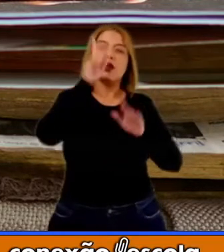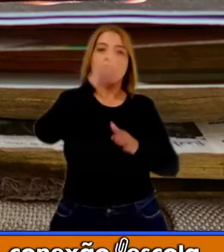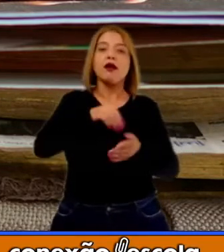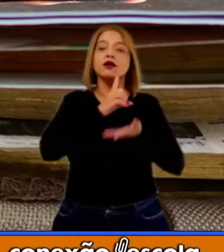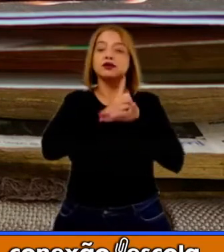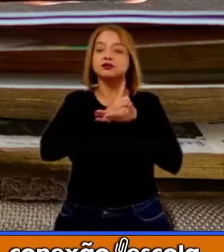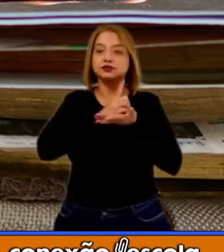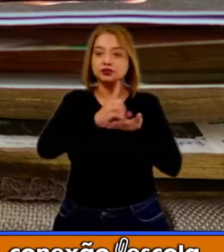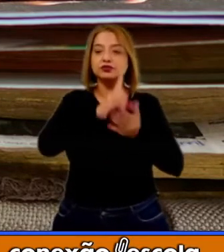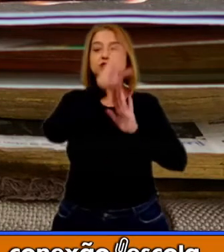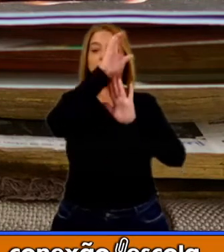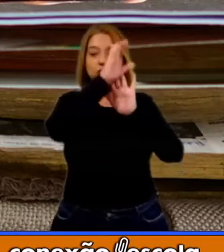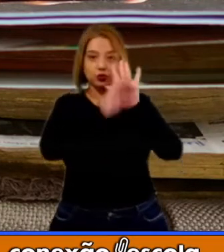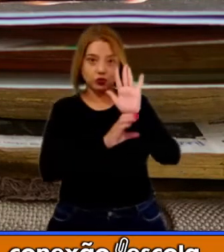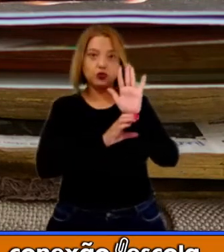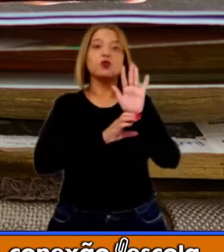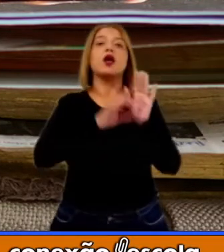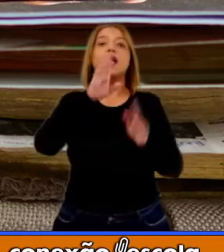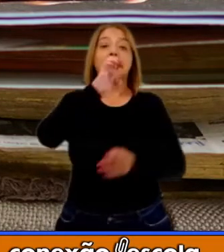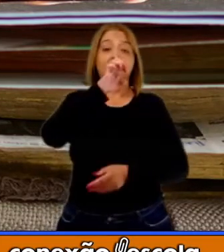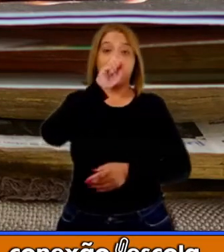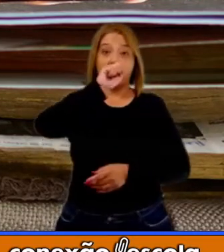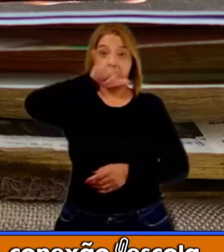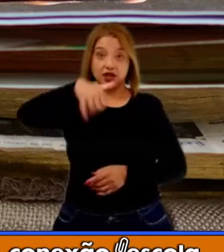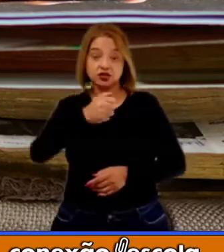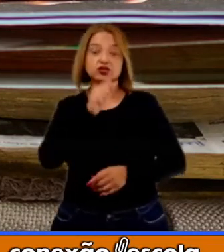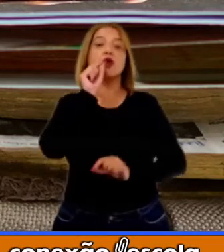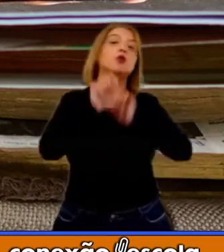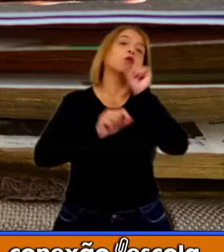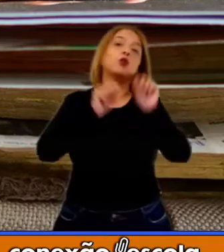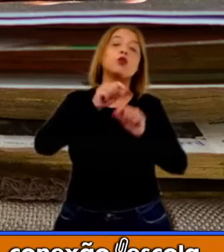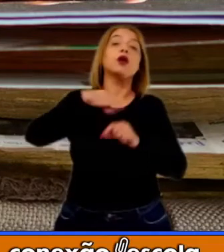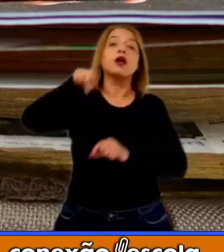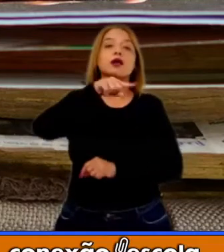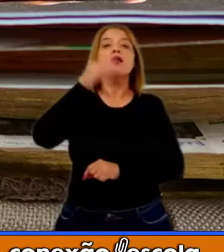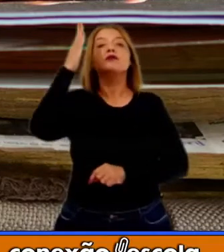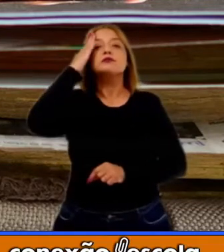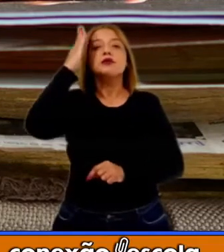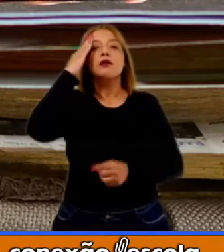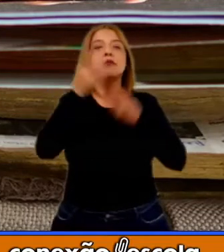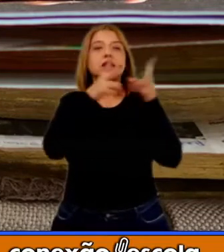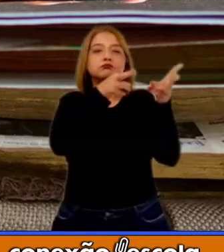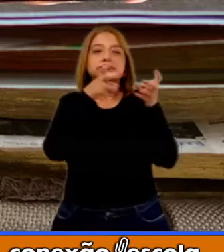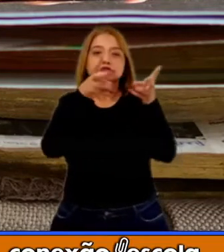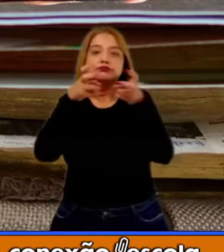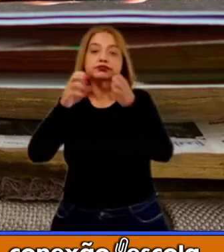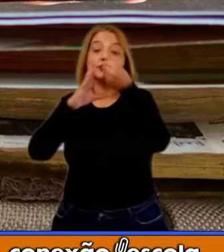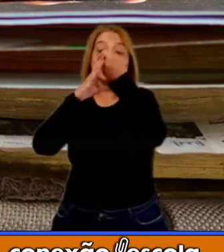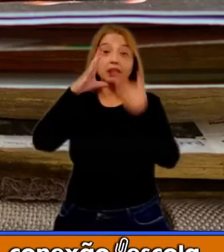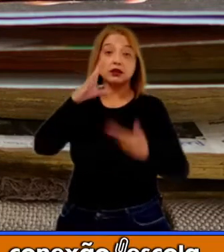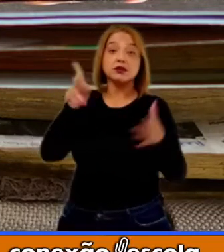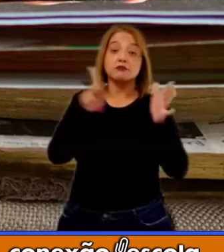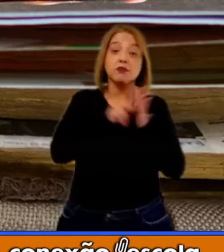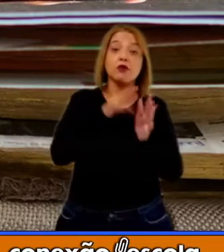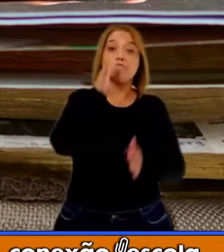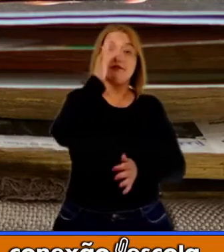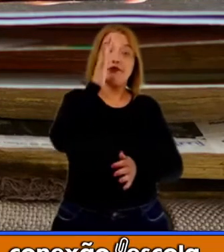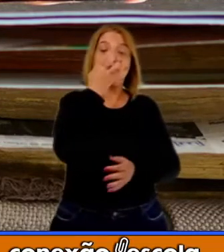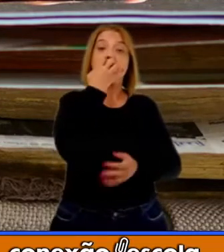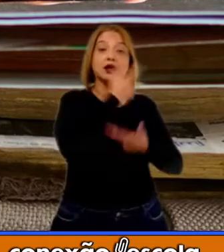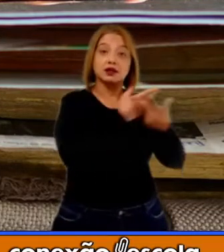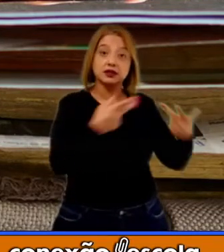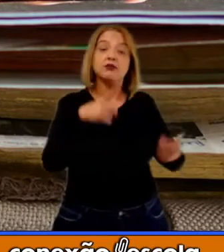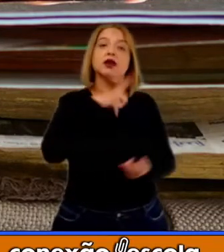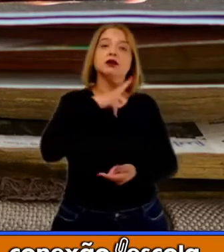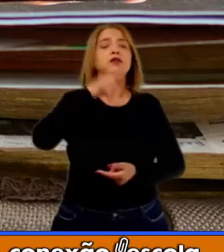diretrizes curriculares para a EAJA temos: reconhecer as características das plantas e animais que fazem parte